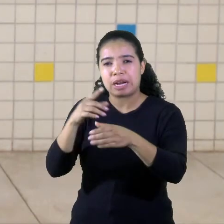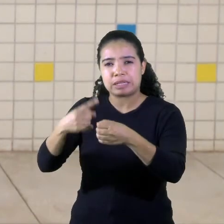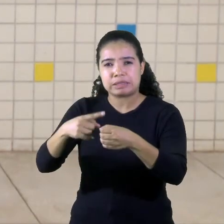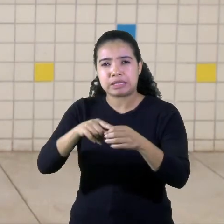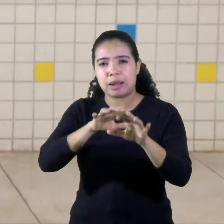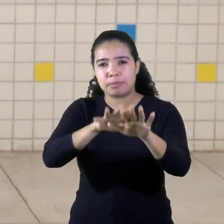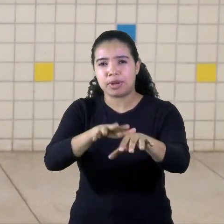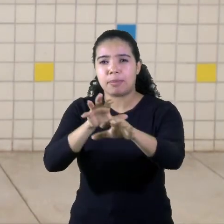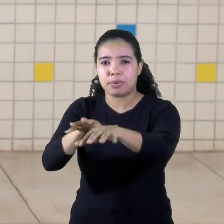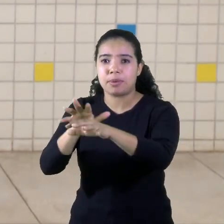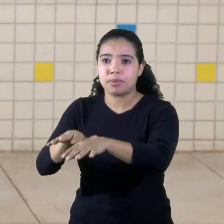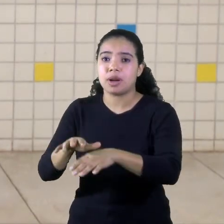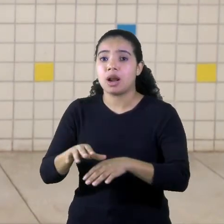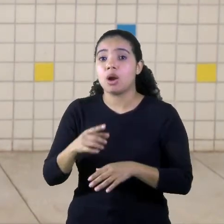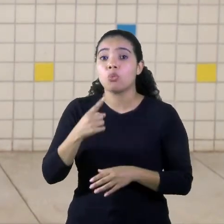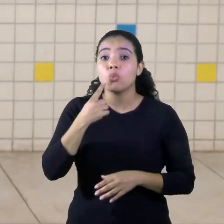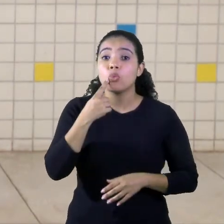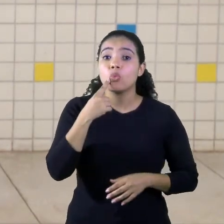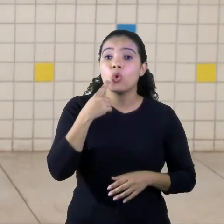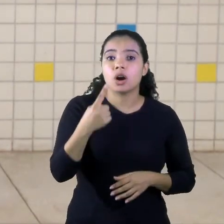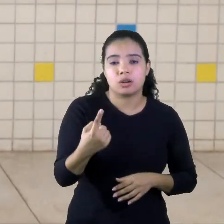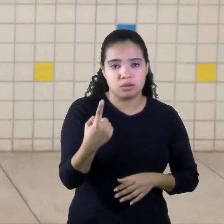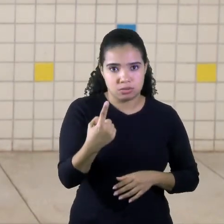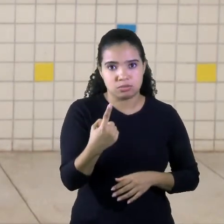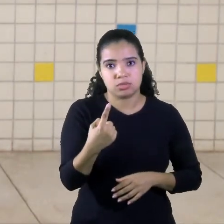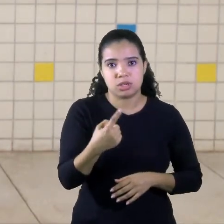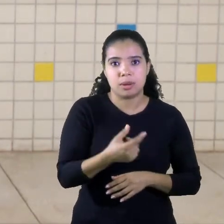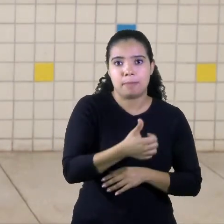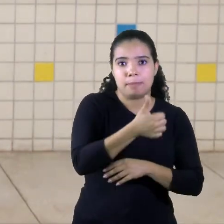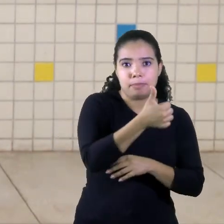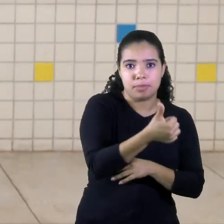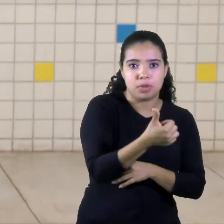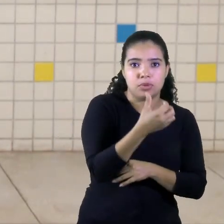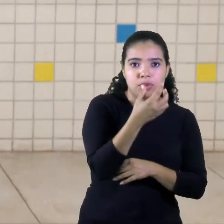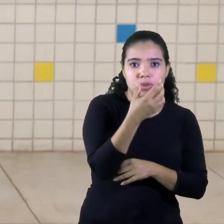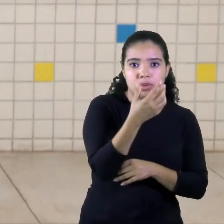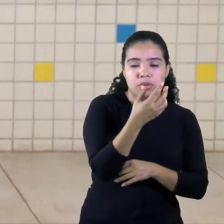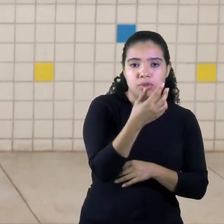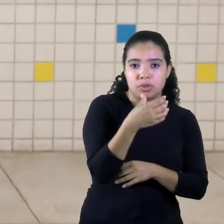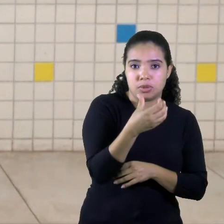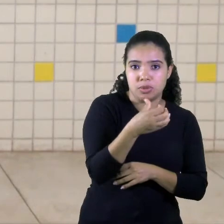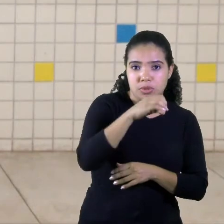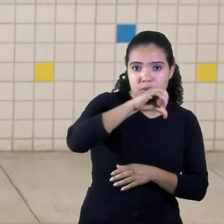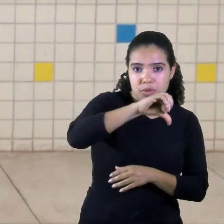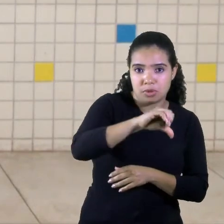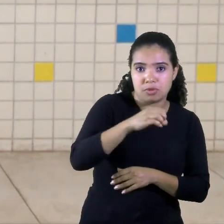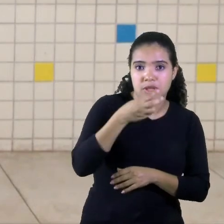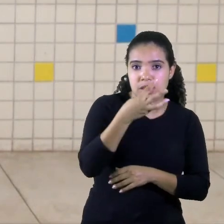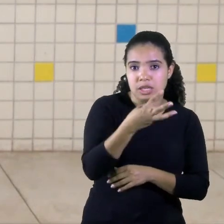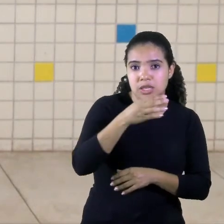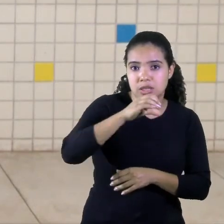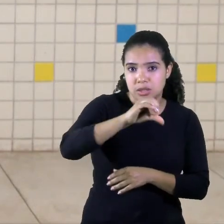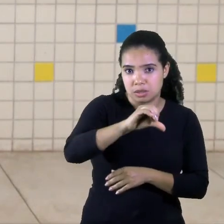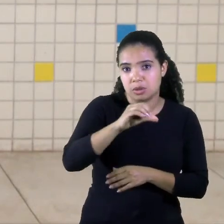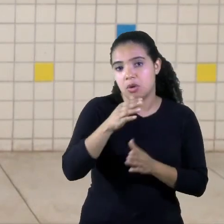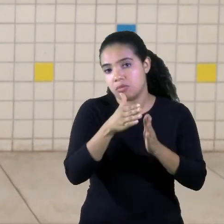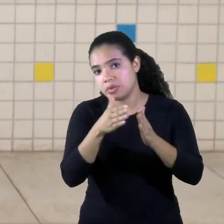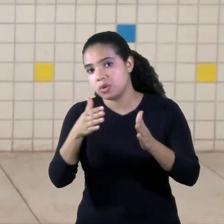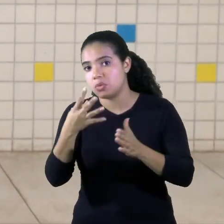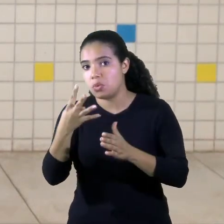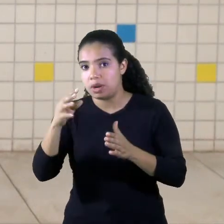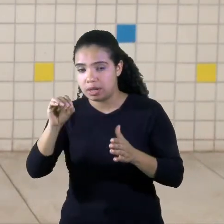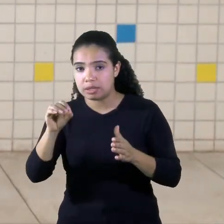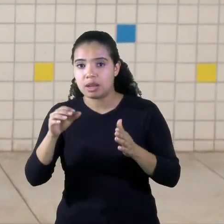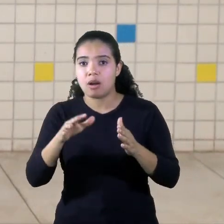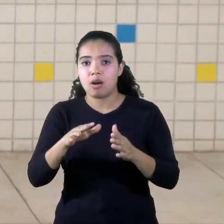territórios. Em apenas um ano, de 1939 até 1940, a Alemanha já havia